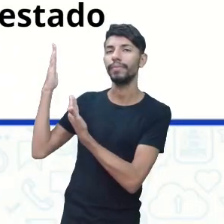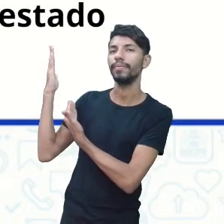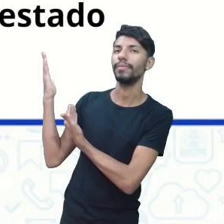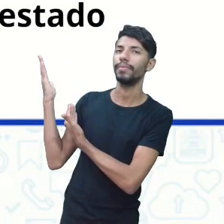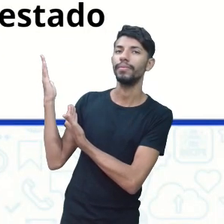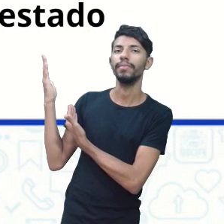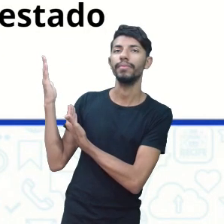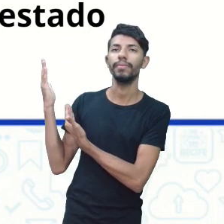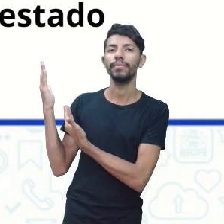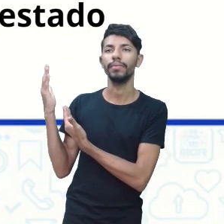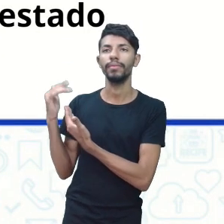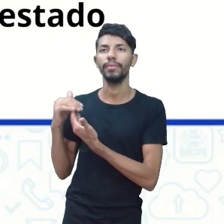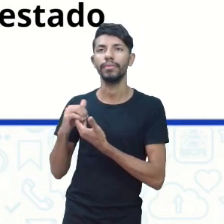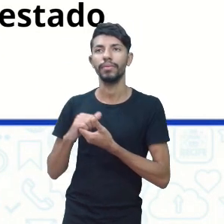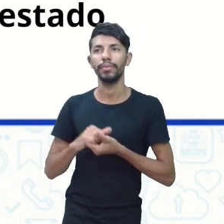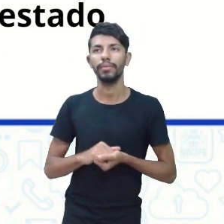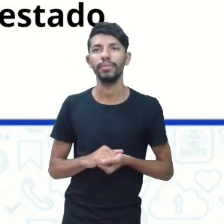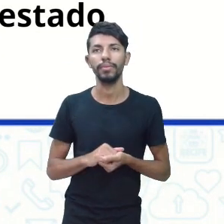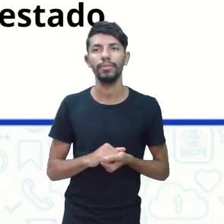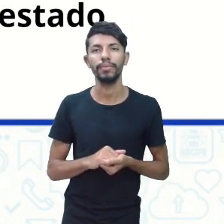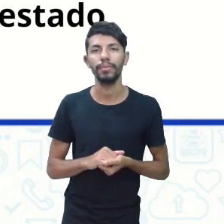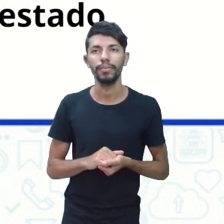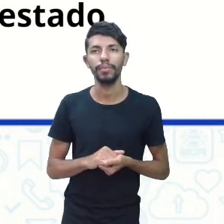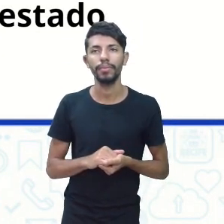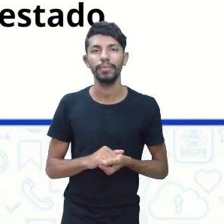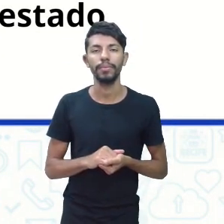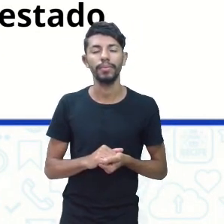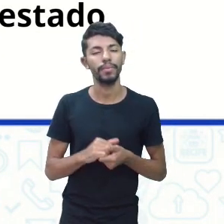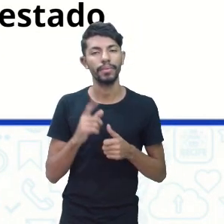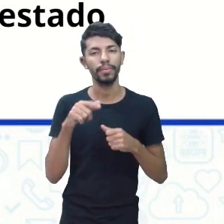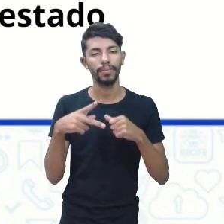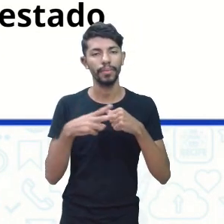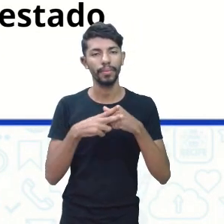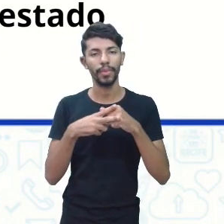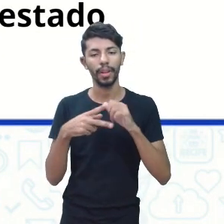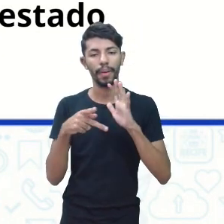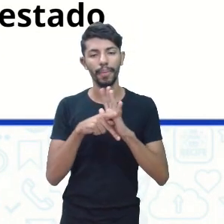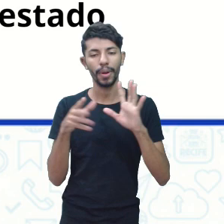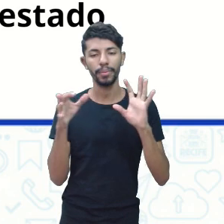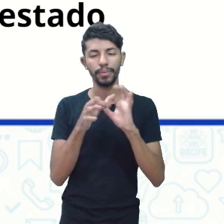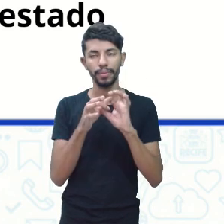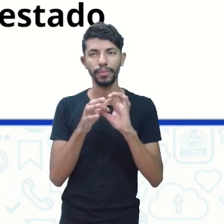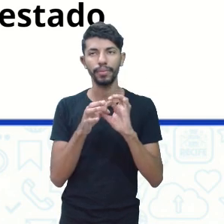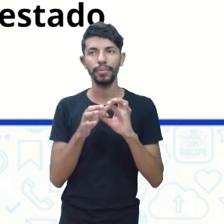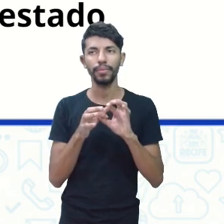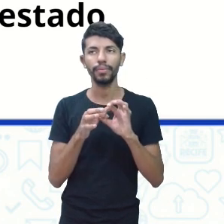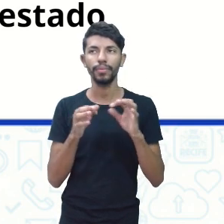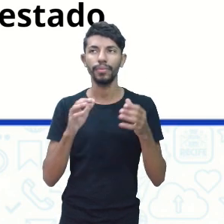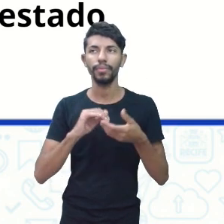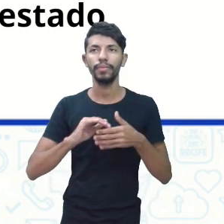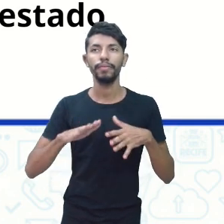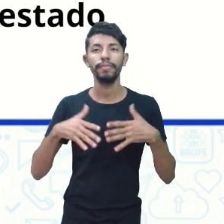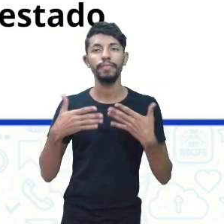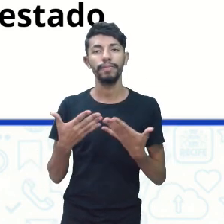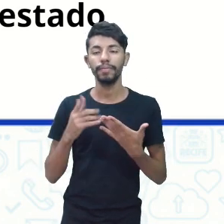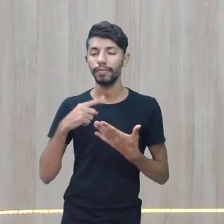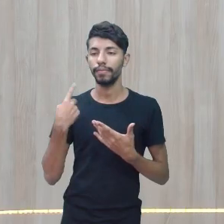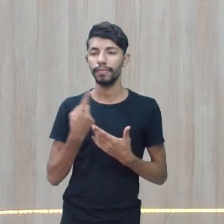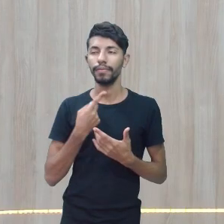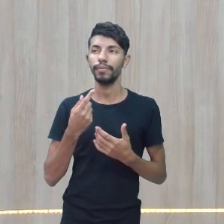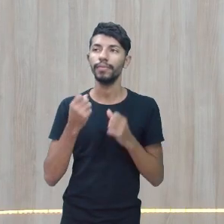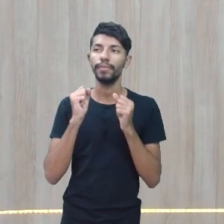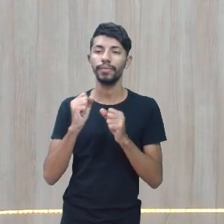continuar, parecer, tornar-se, né? São verbos de ligação, não é? Então, nós